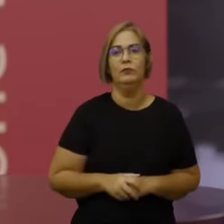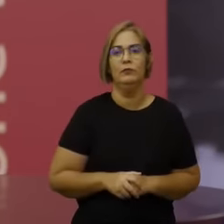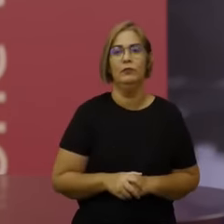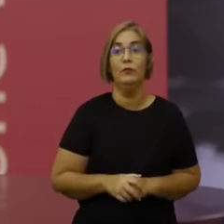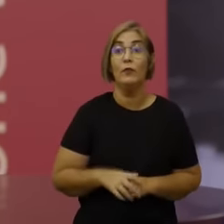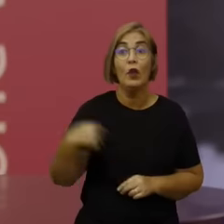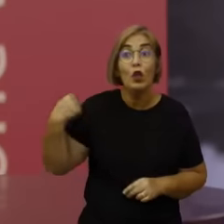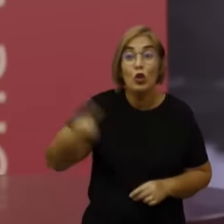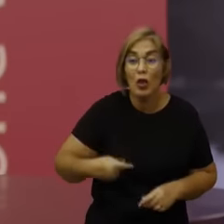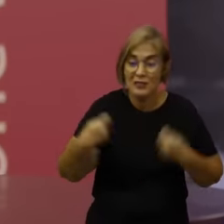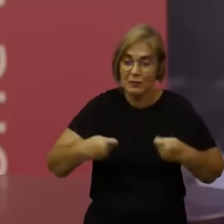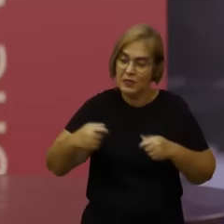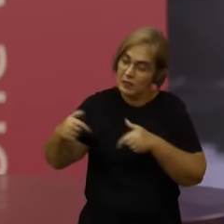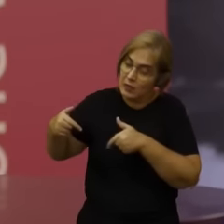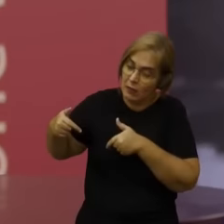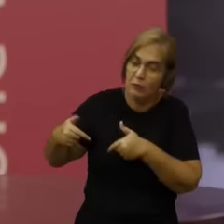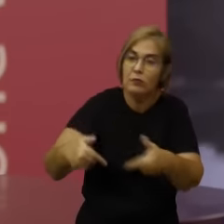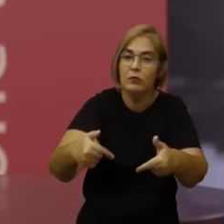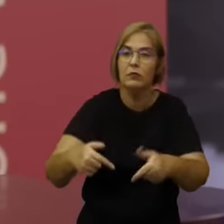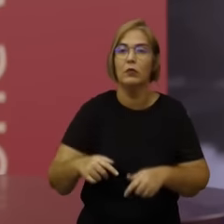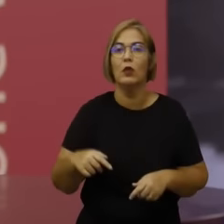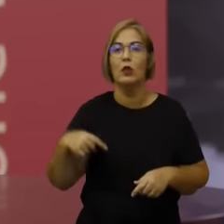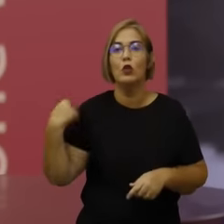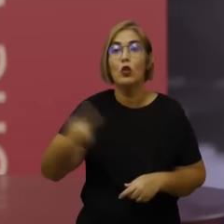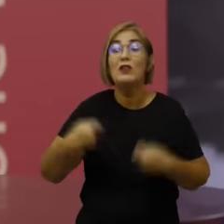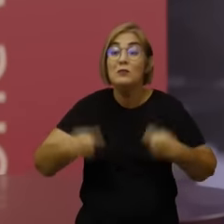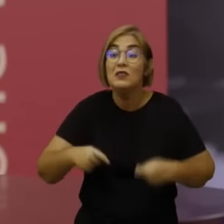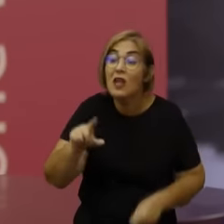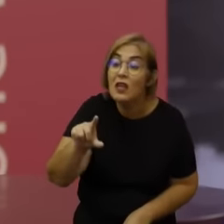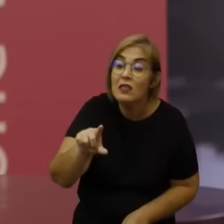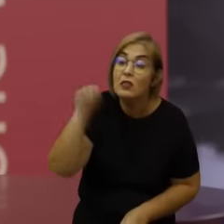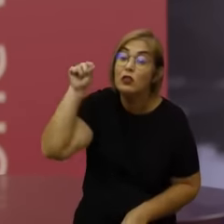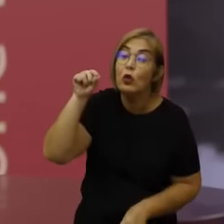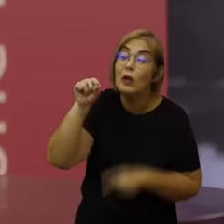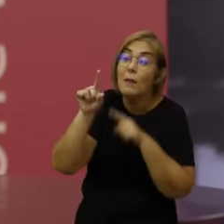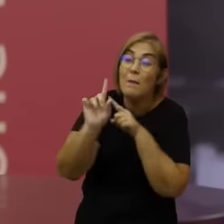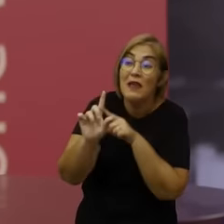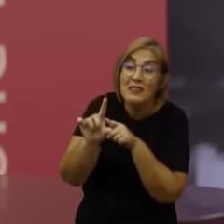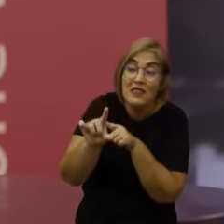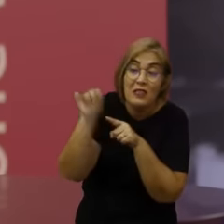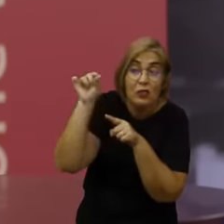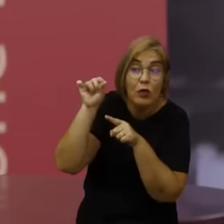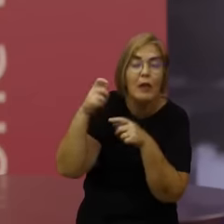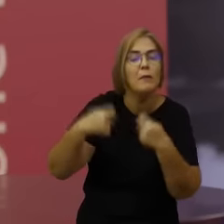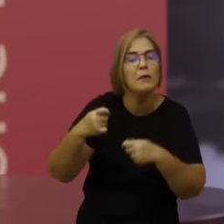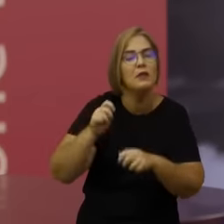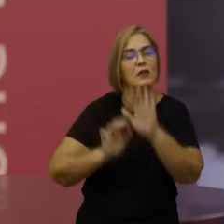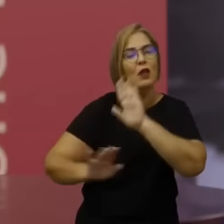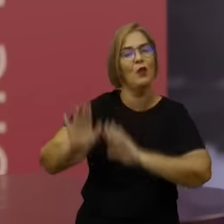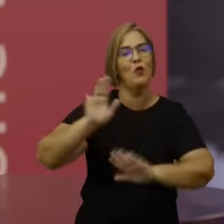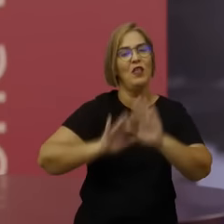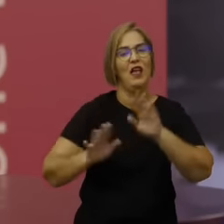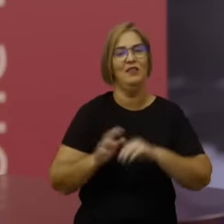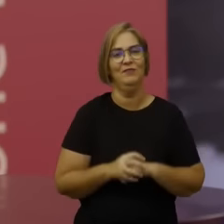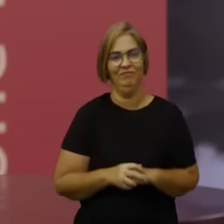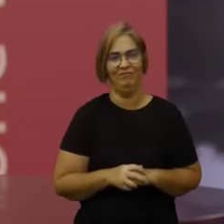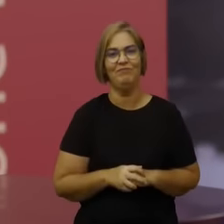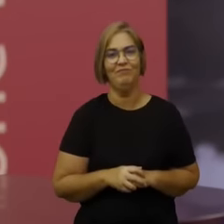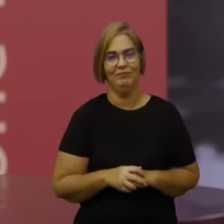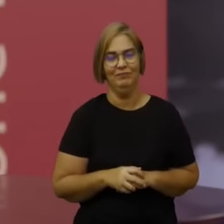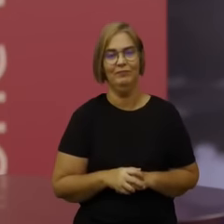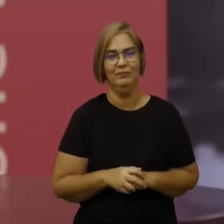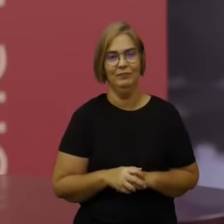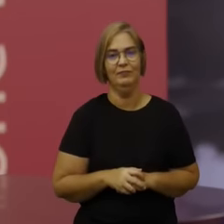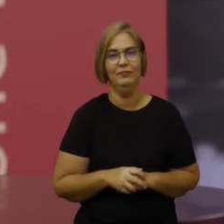nós temos que escolher e ao escolher nós temos que agir. Assim como depois o Cami também dirá: